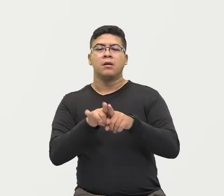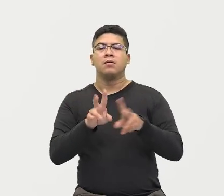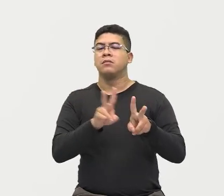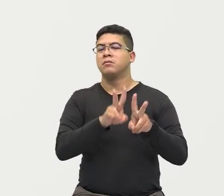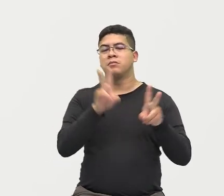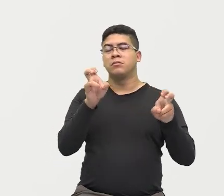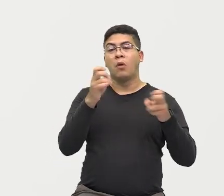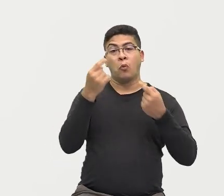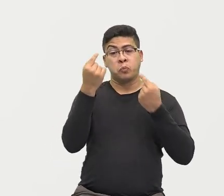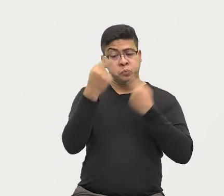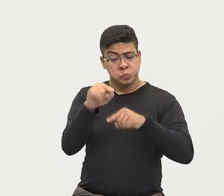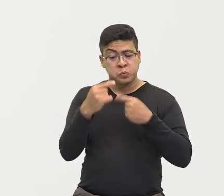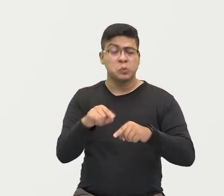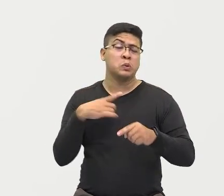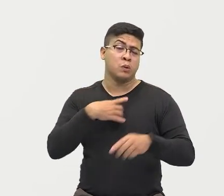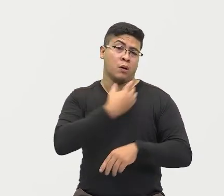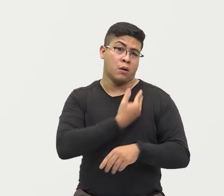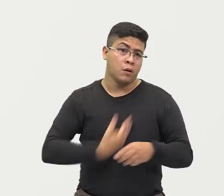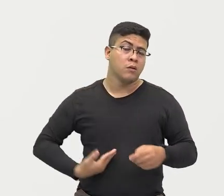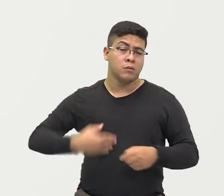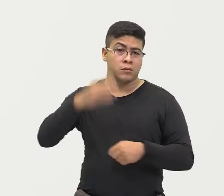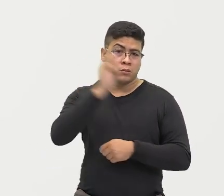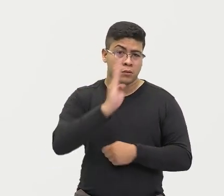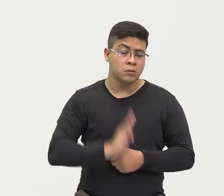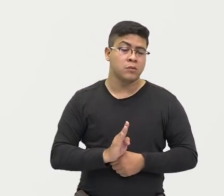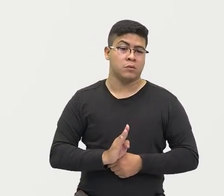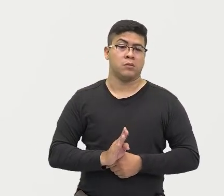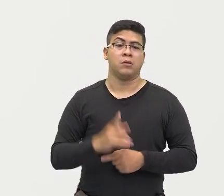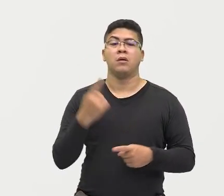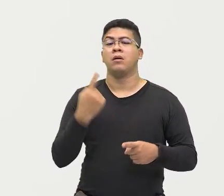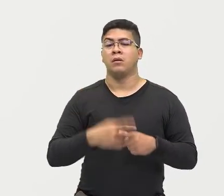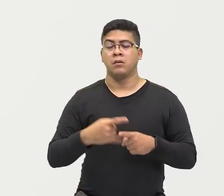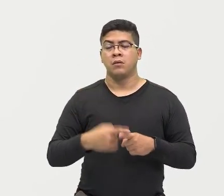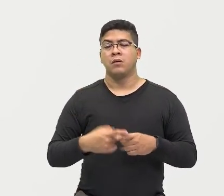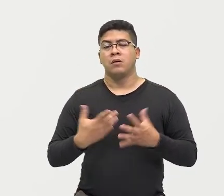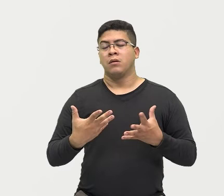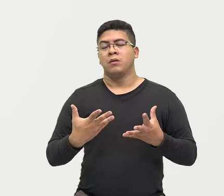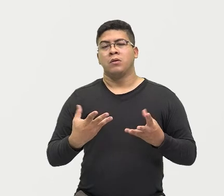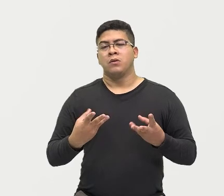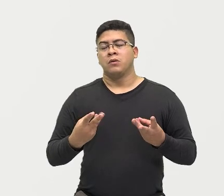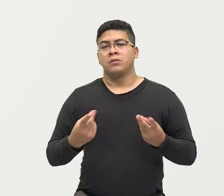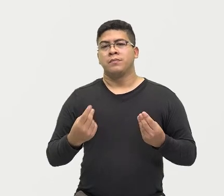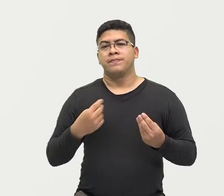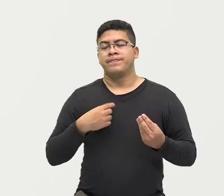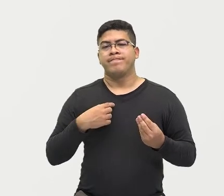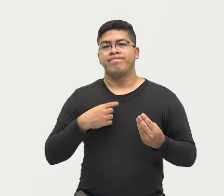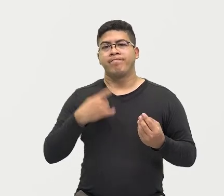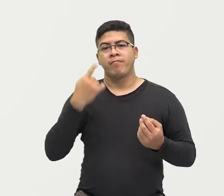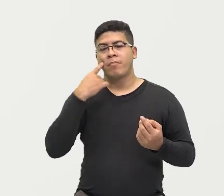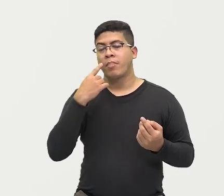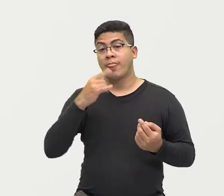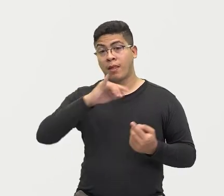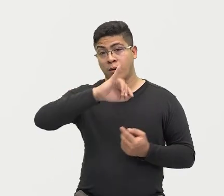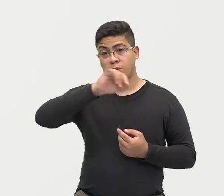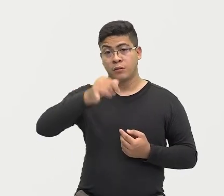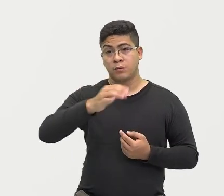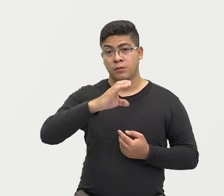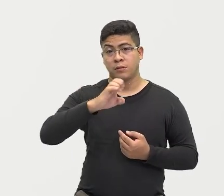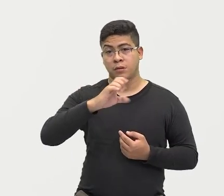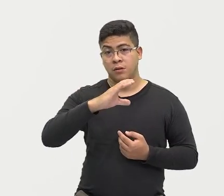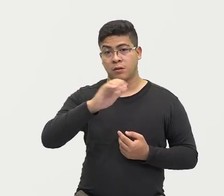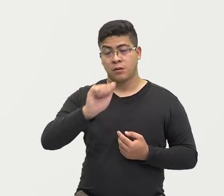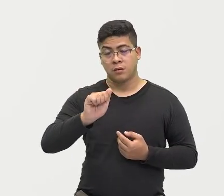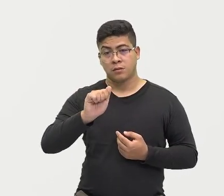ao Brasil, muito forte nos textos dele, através do Jeca Tatu, há essas características que ele